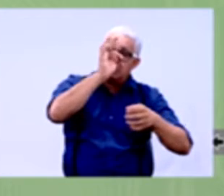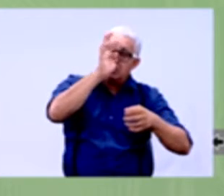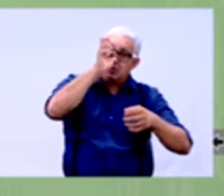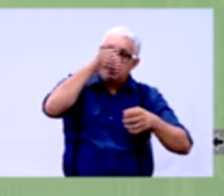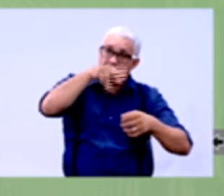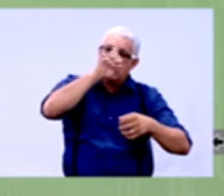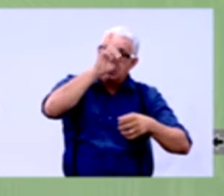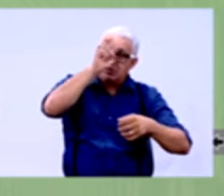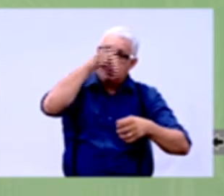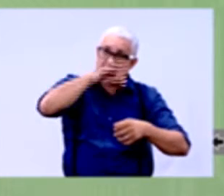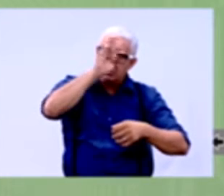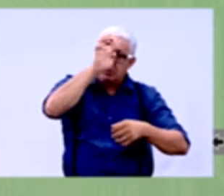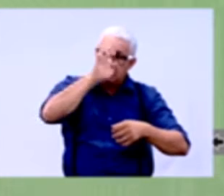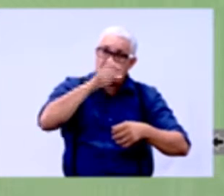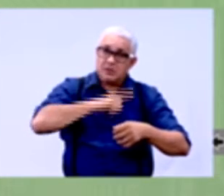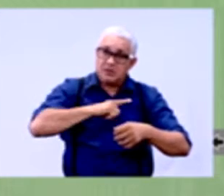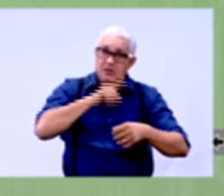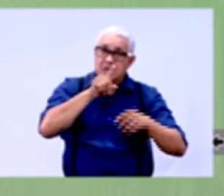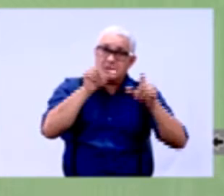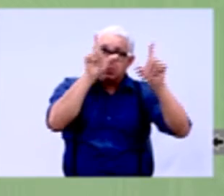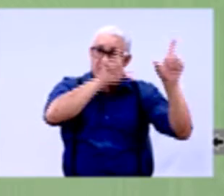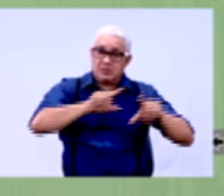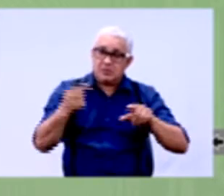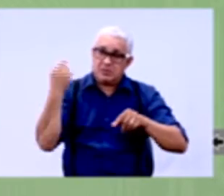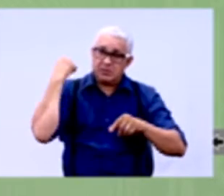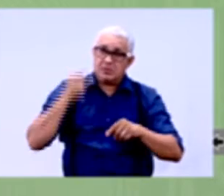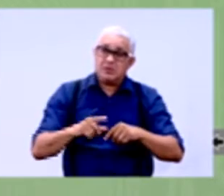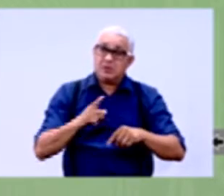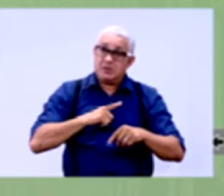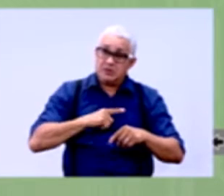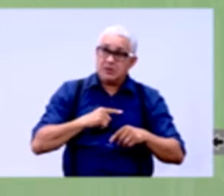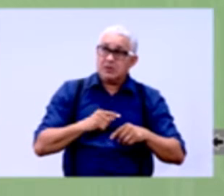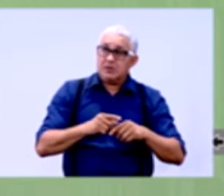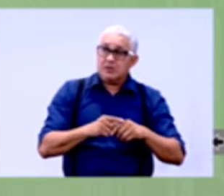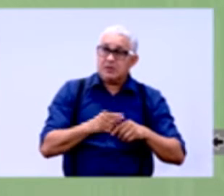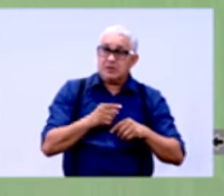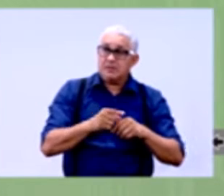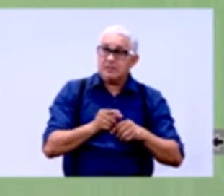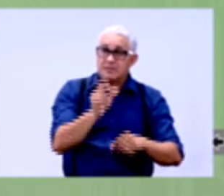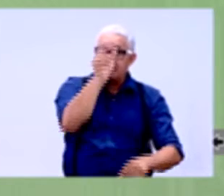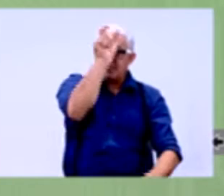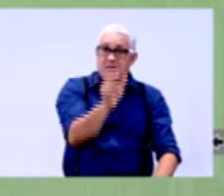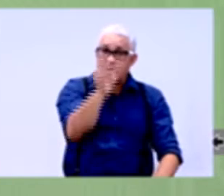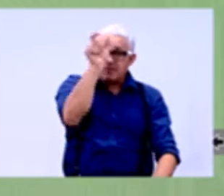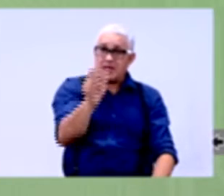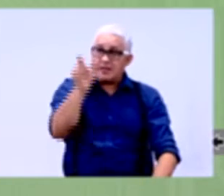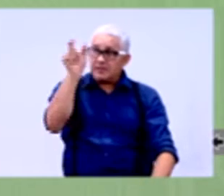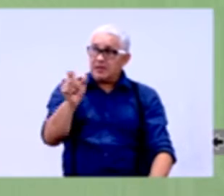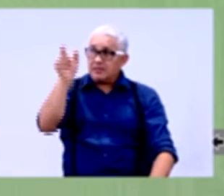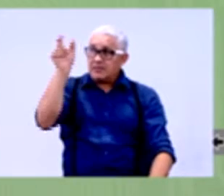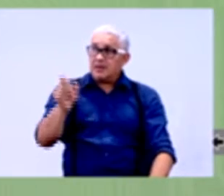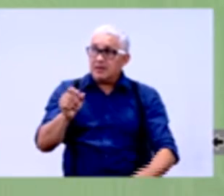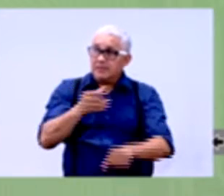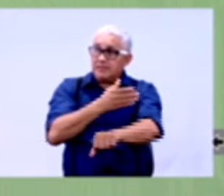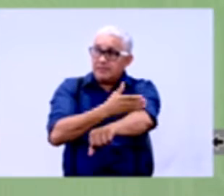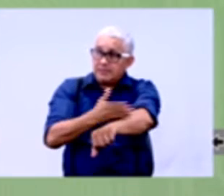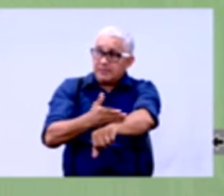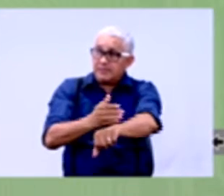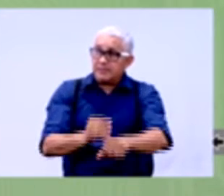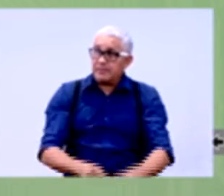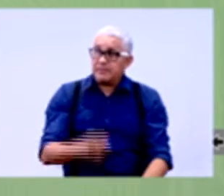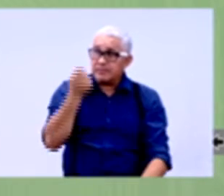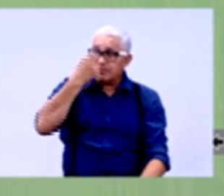caso, conforme nós vimos no slide anterior, como nós temos as barrinhas aqui, certo? Não